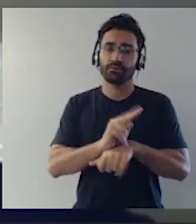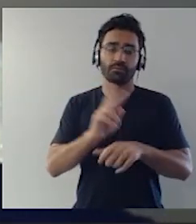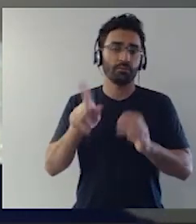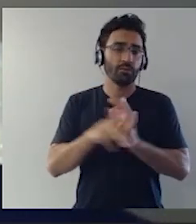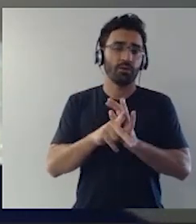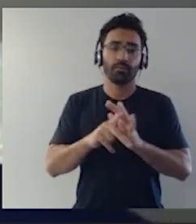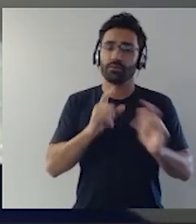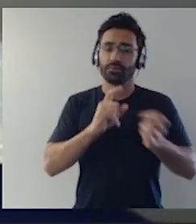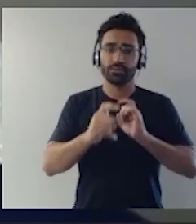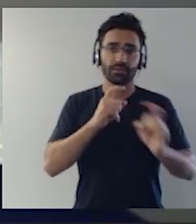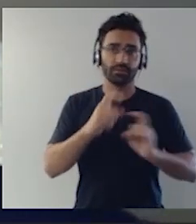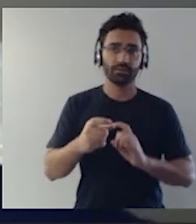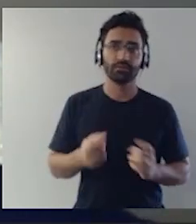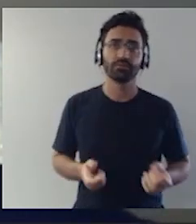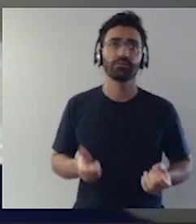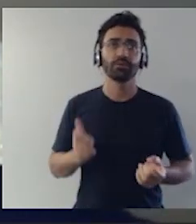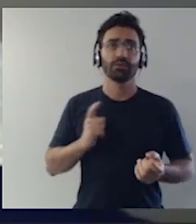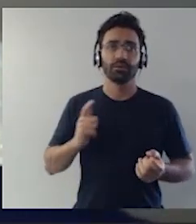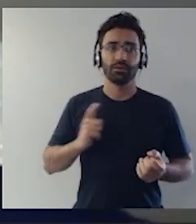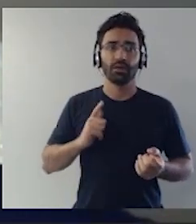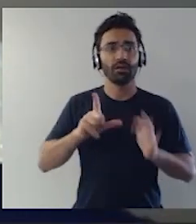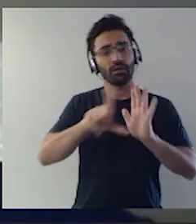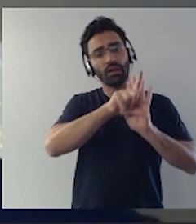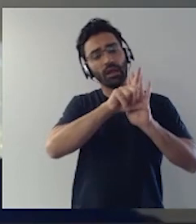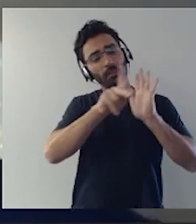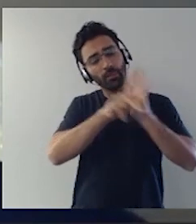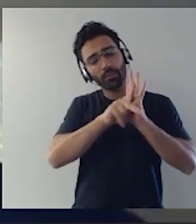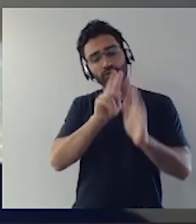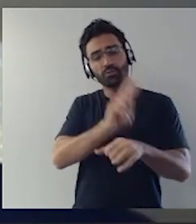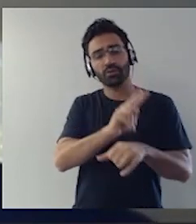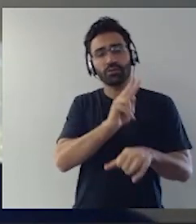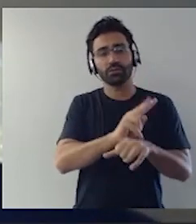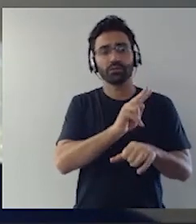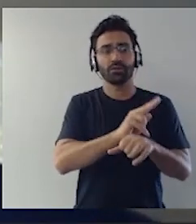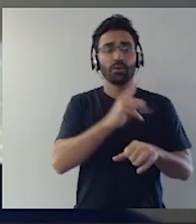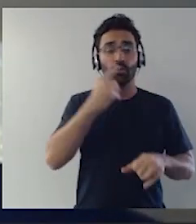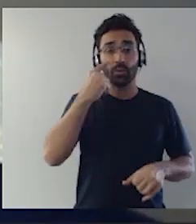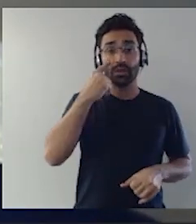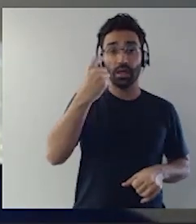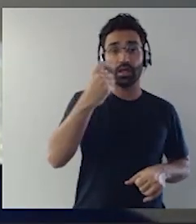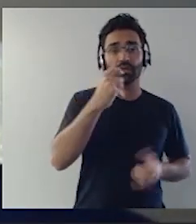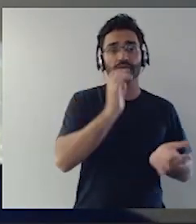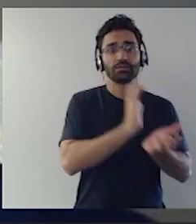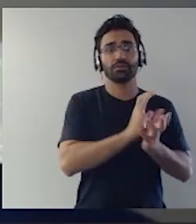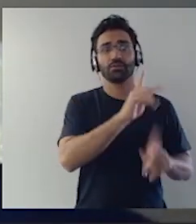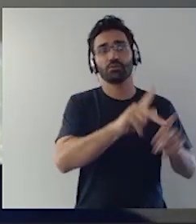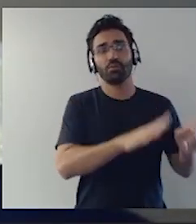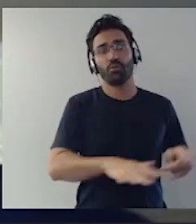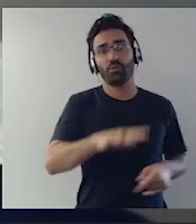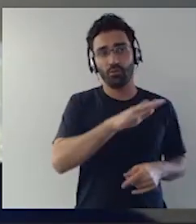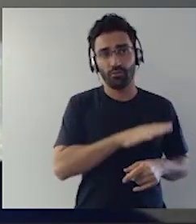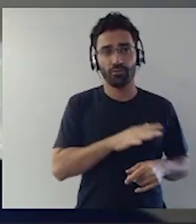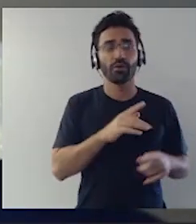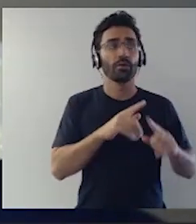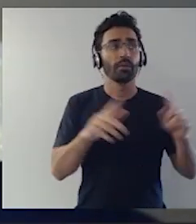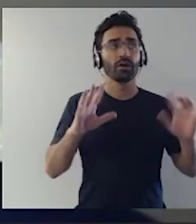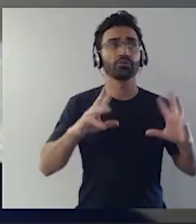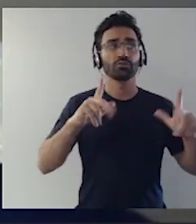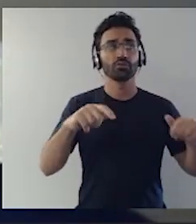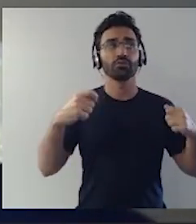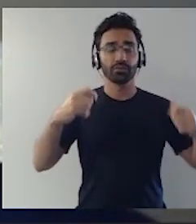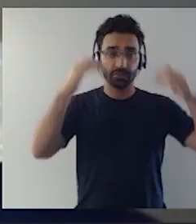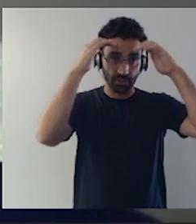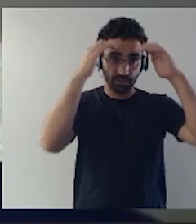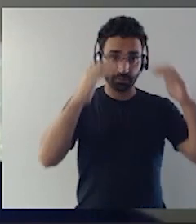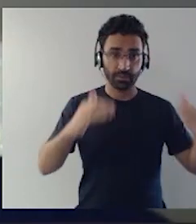pública, sempre haverá cláusulas protetivas do interesse público e todo contrato tem que ser estabelecido com base no princípio da